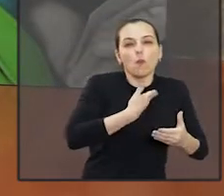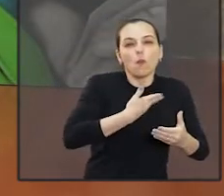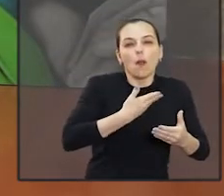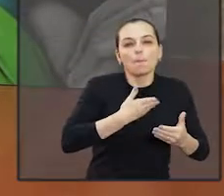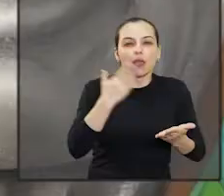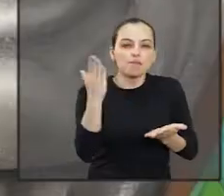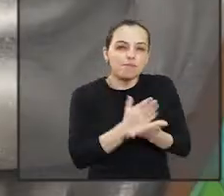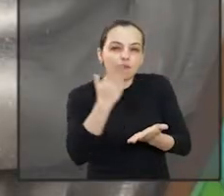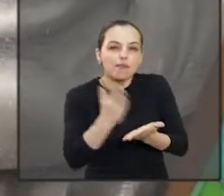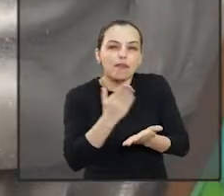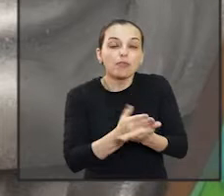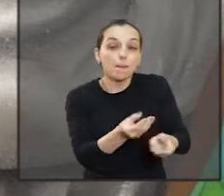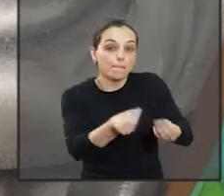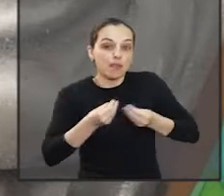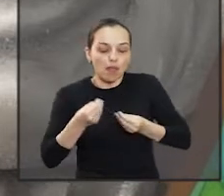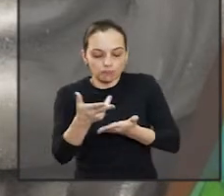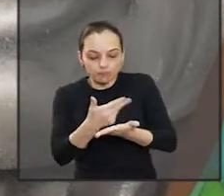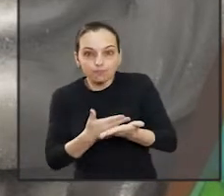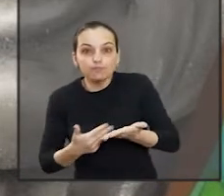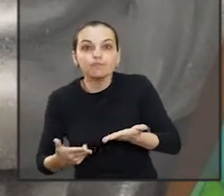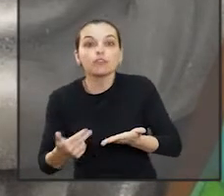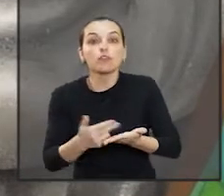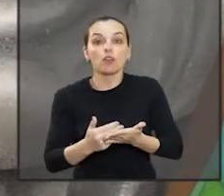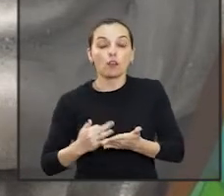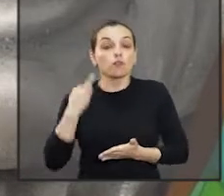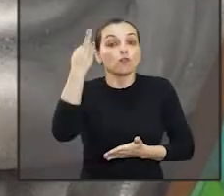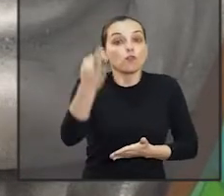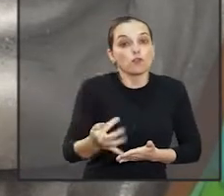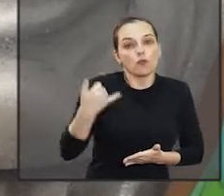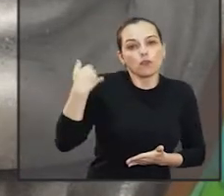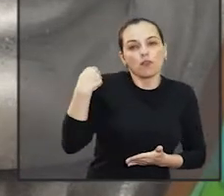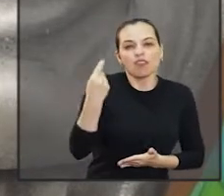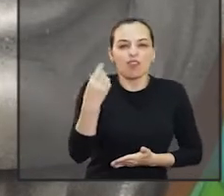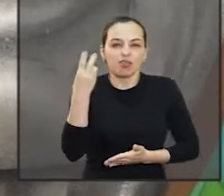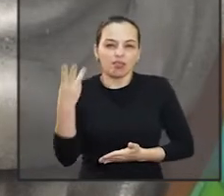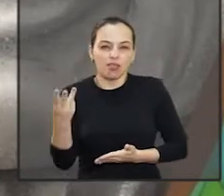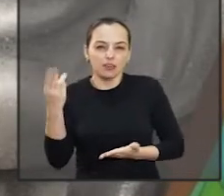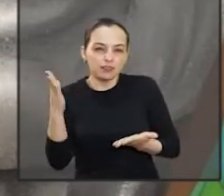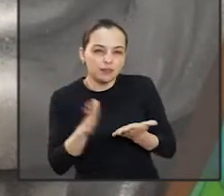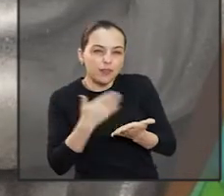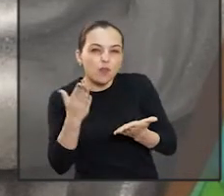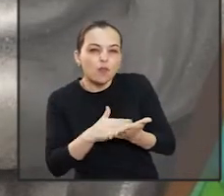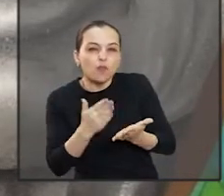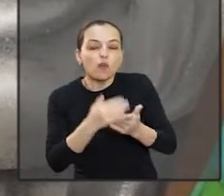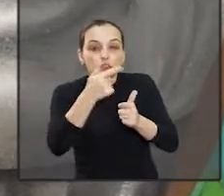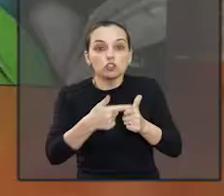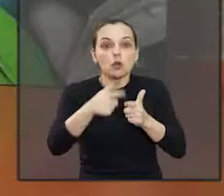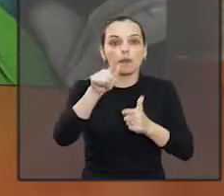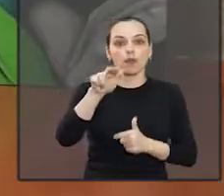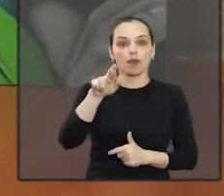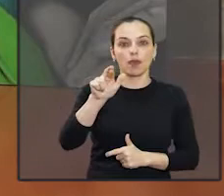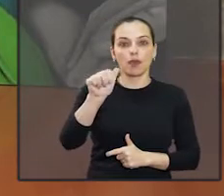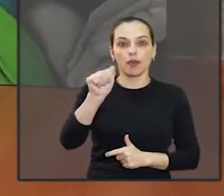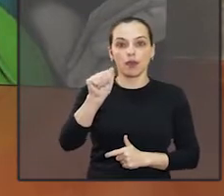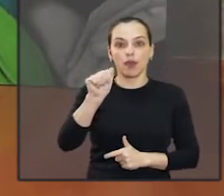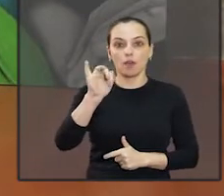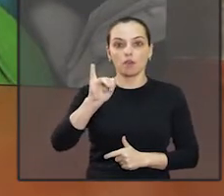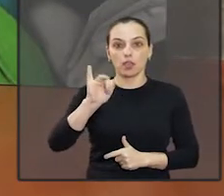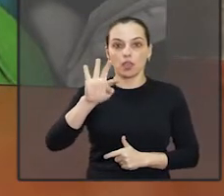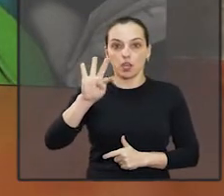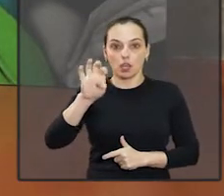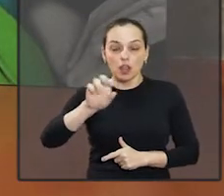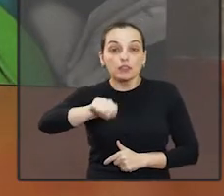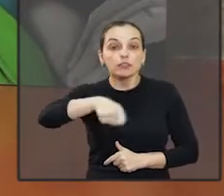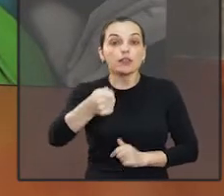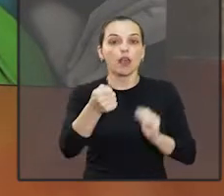amigos na escola. Quando eu tinha uns 13, 14 anos assim, uns camaradas da escola levaram uma revista de grafite. Foi aí